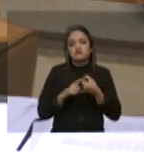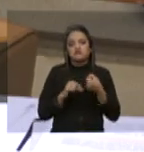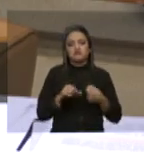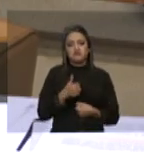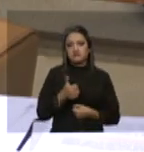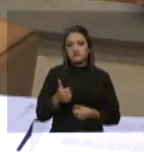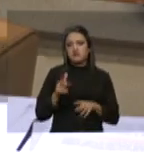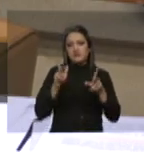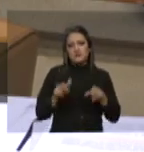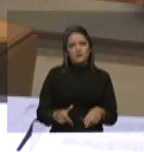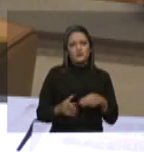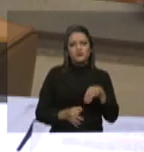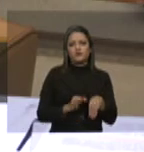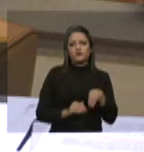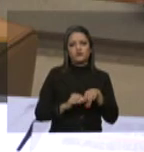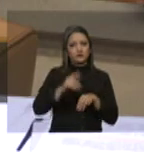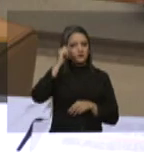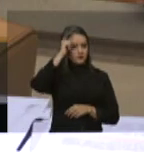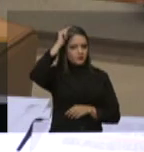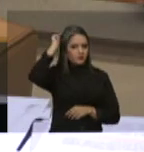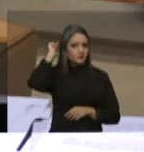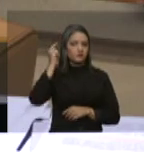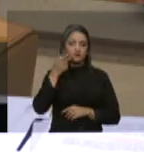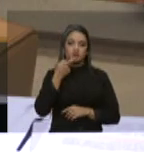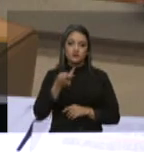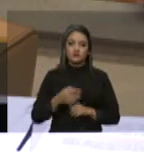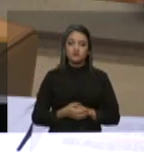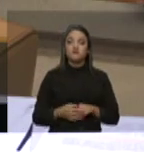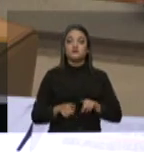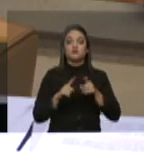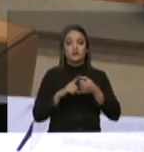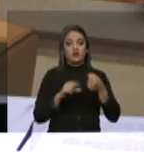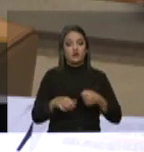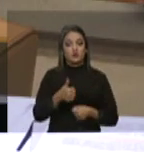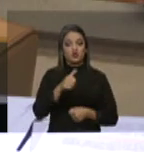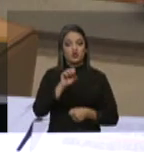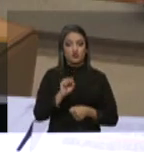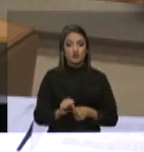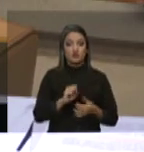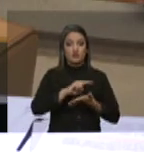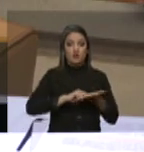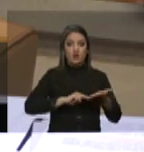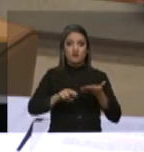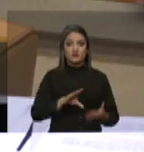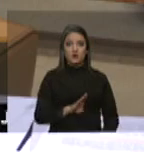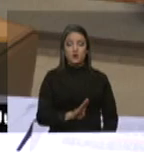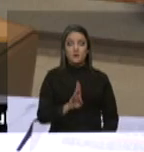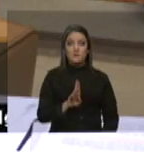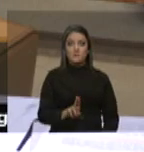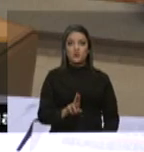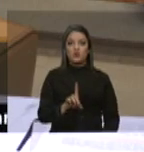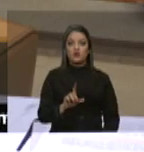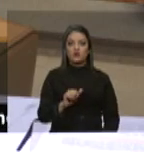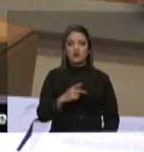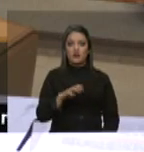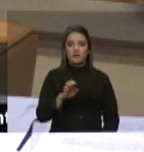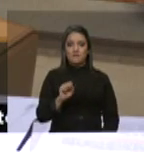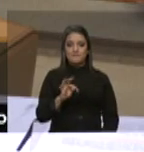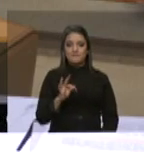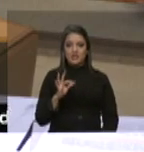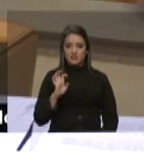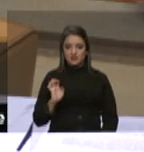Linha Do que falou o Ministro Alexandre agora e do Artigo 18 da convenção e Budapeste ou seja nos casos de atividades de